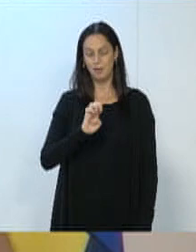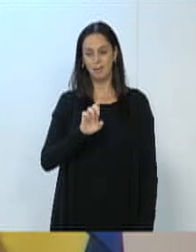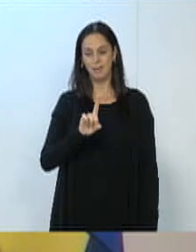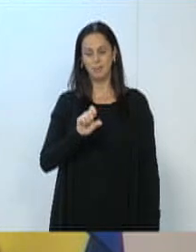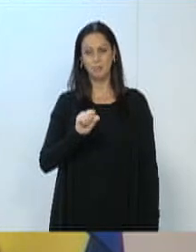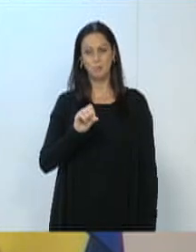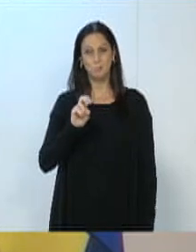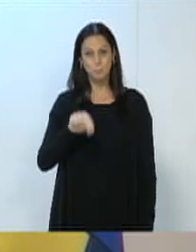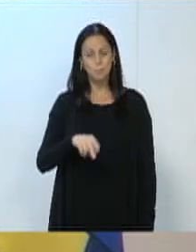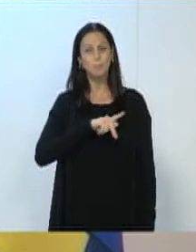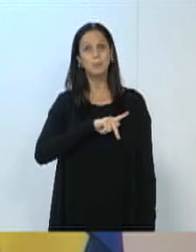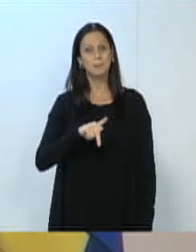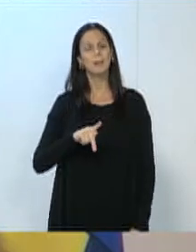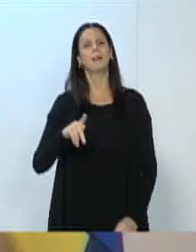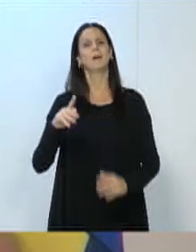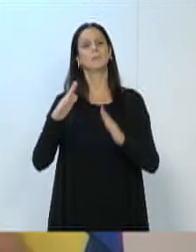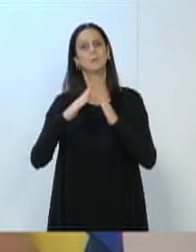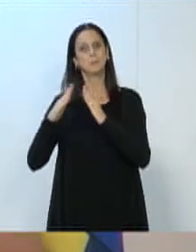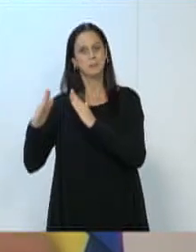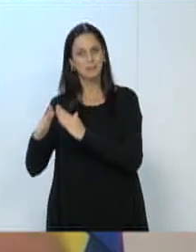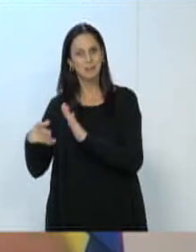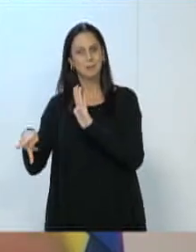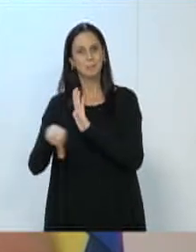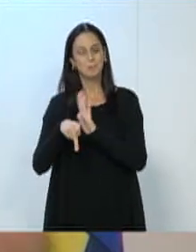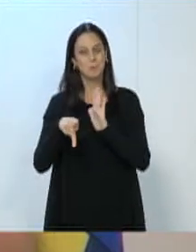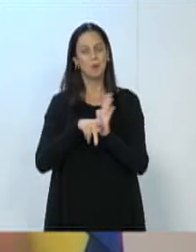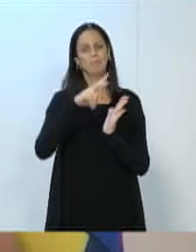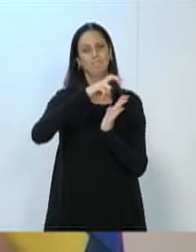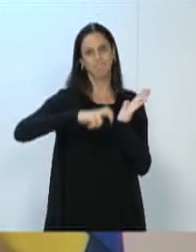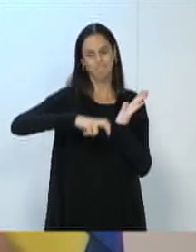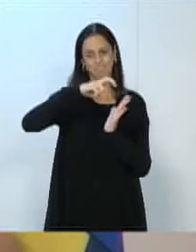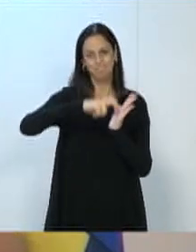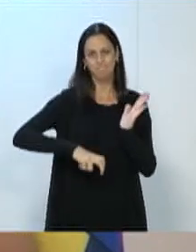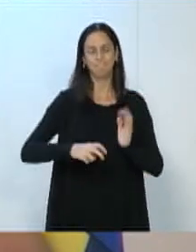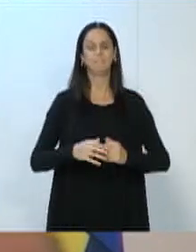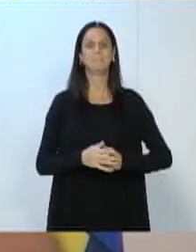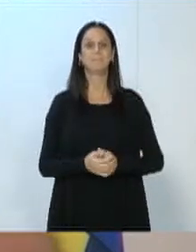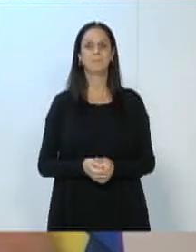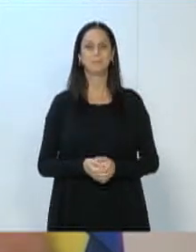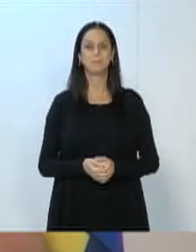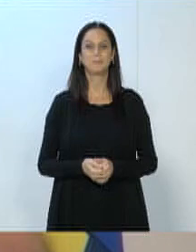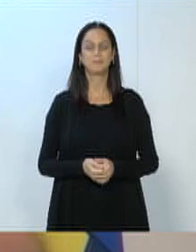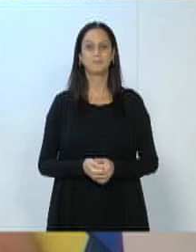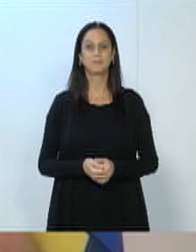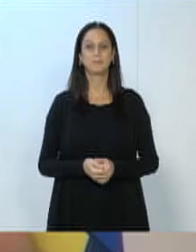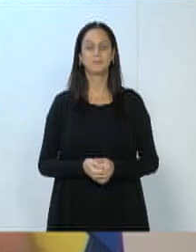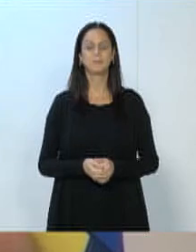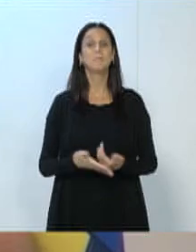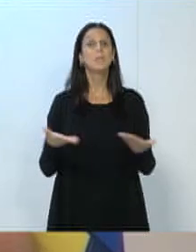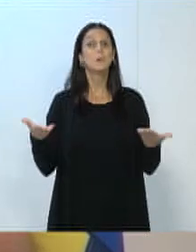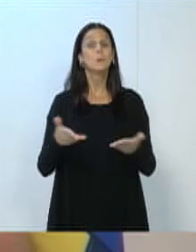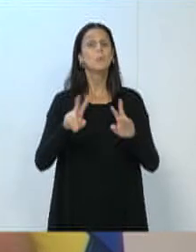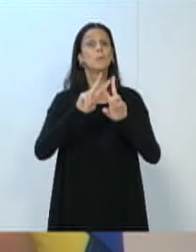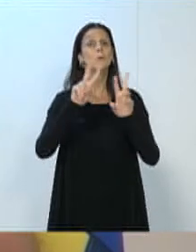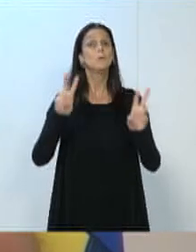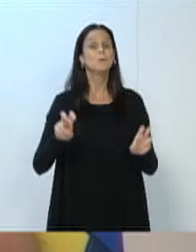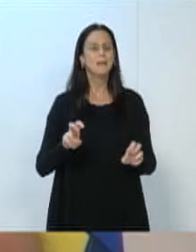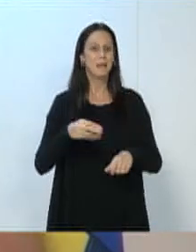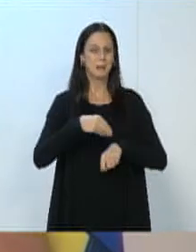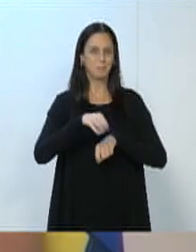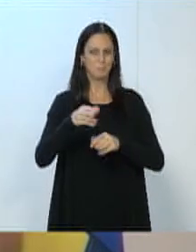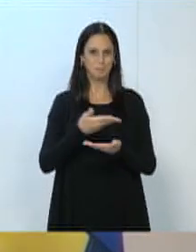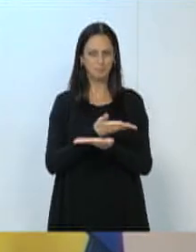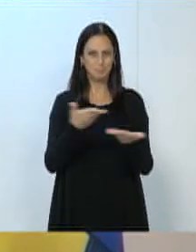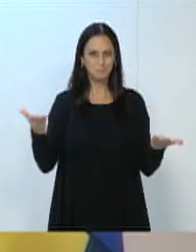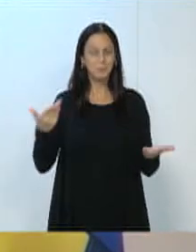associação de moradores da escola agrícola Presidente um dos temas que que trago nesta tarde foi a visita ontem lá